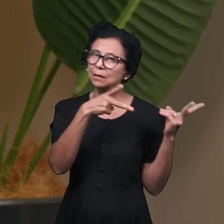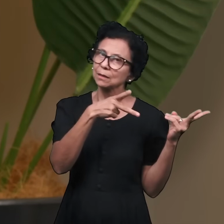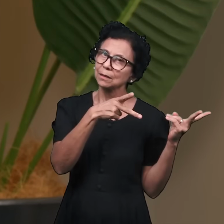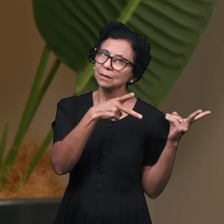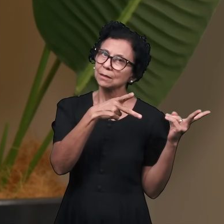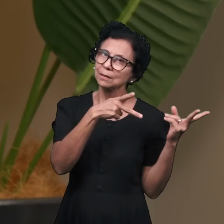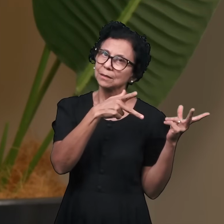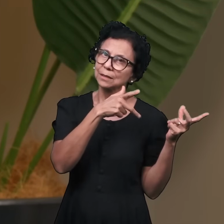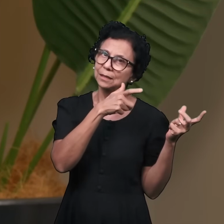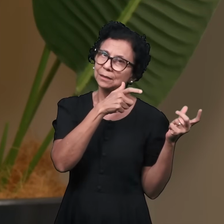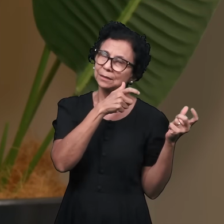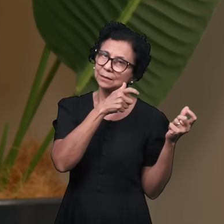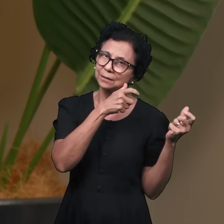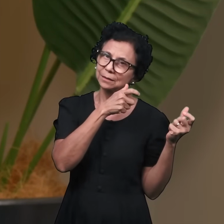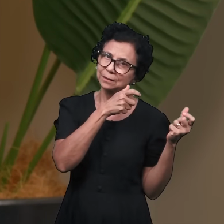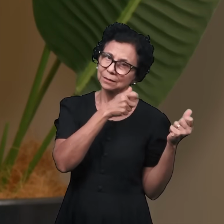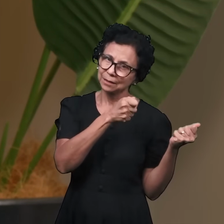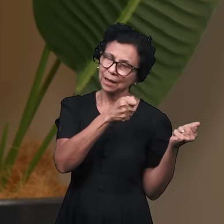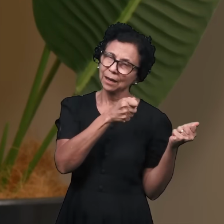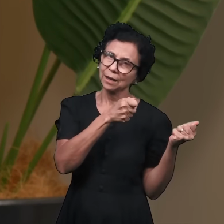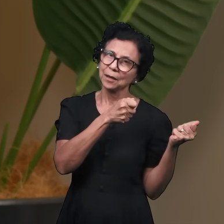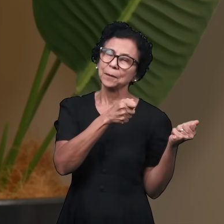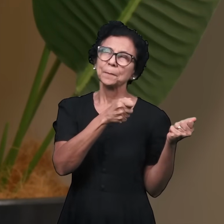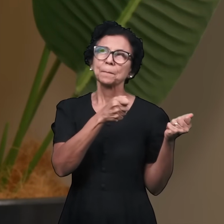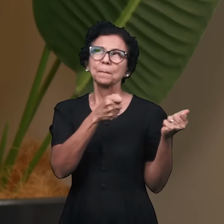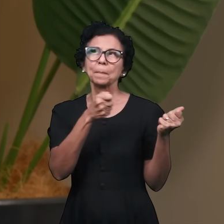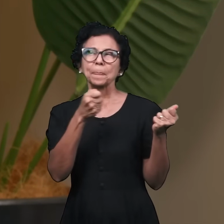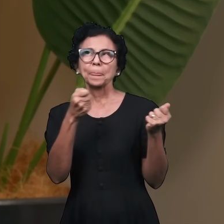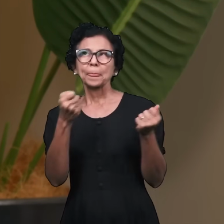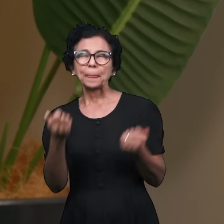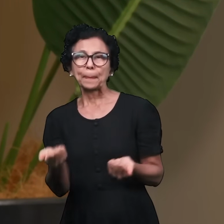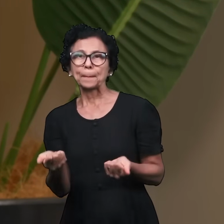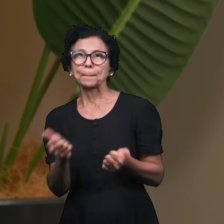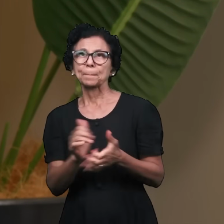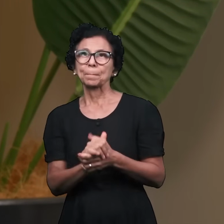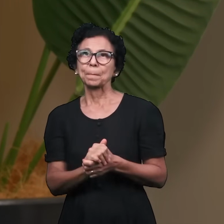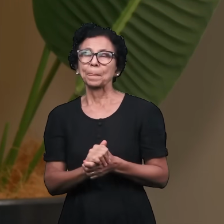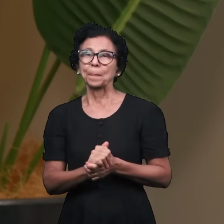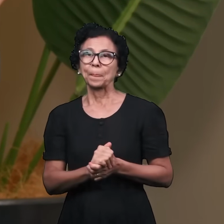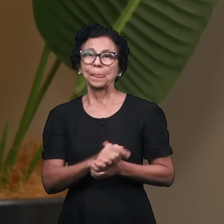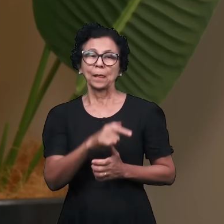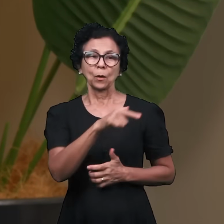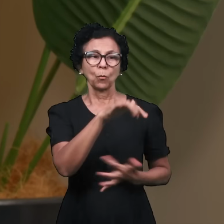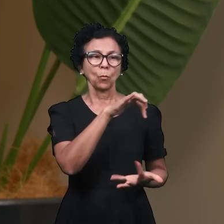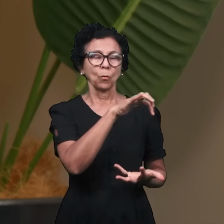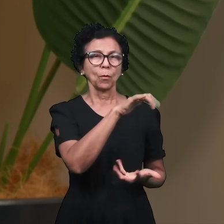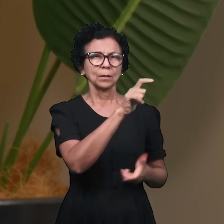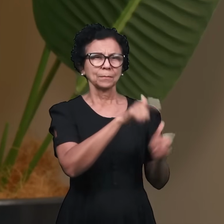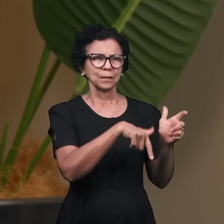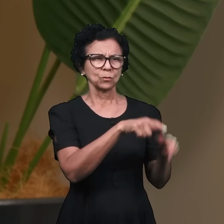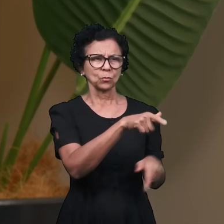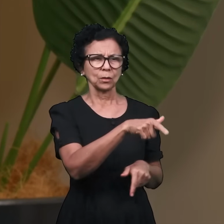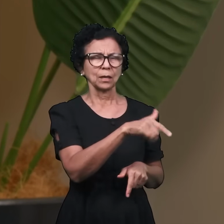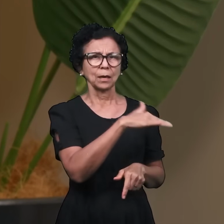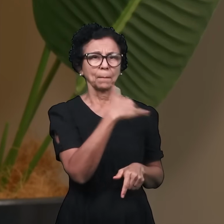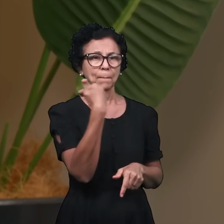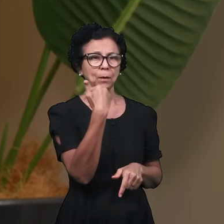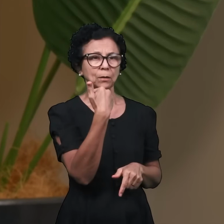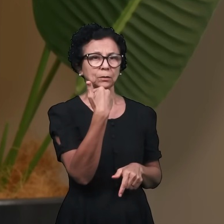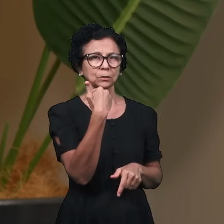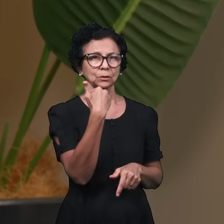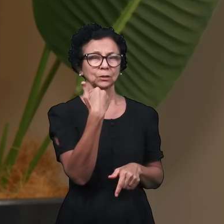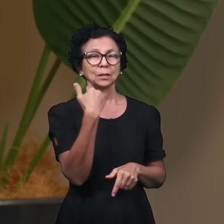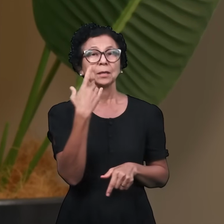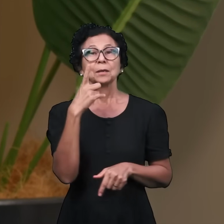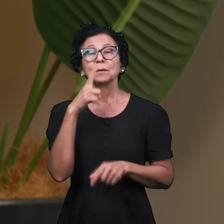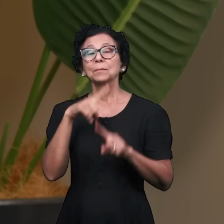deitares, quando a Bíblia trata sobre a morte, morte é para o mundo, mas para o servo de Deus nós vamos